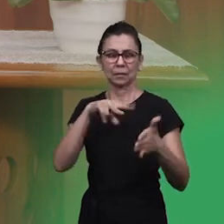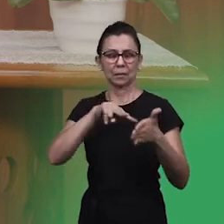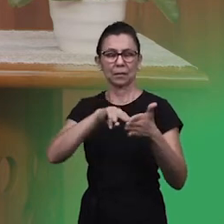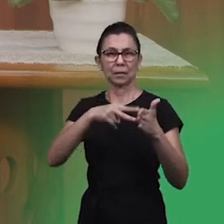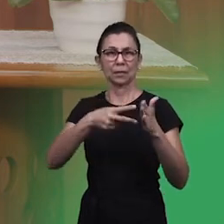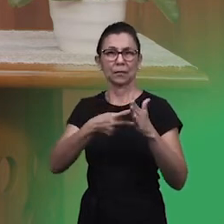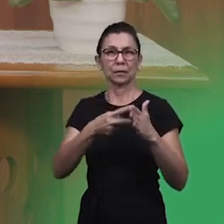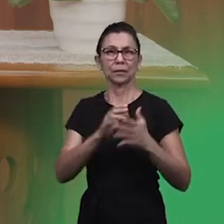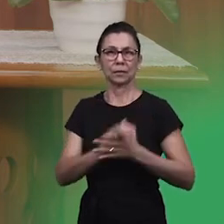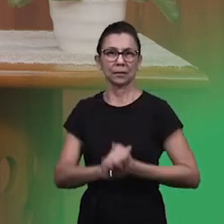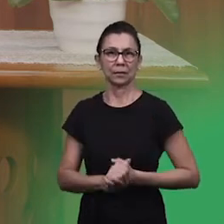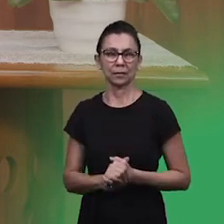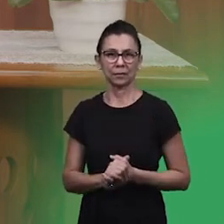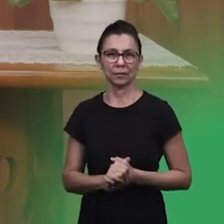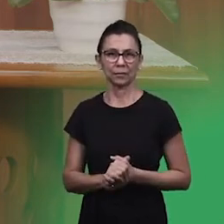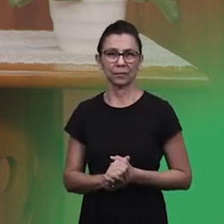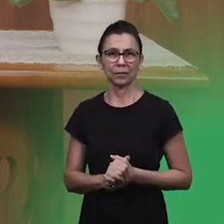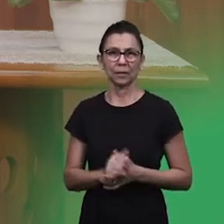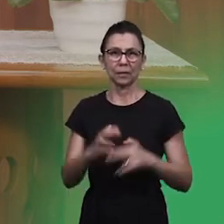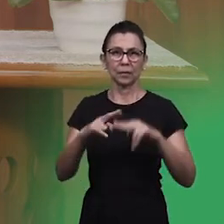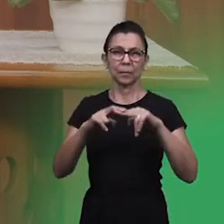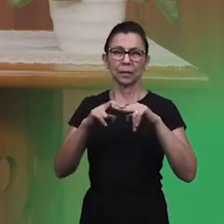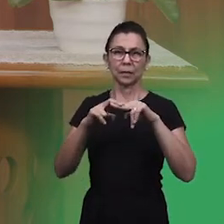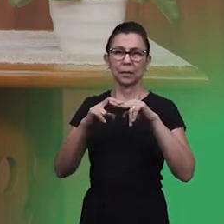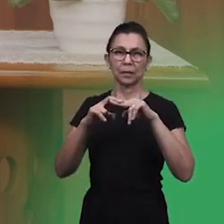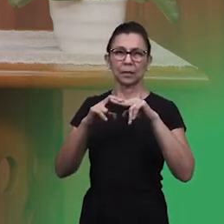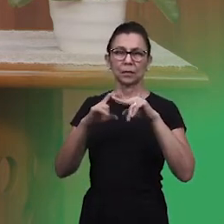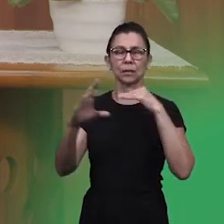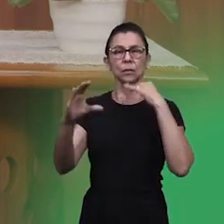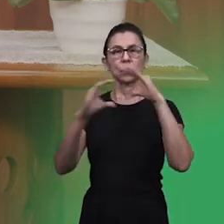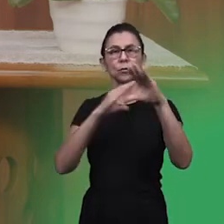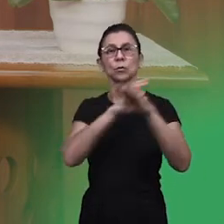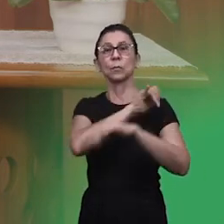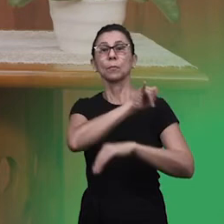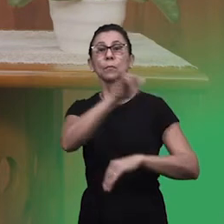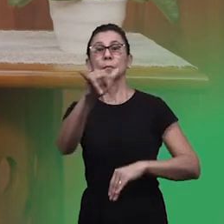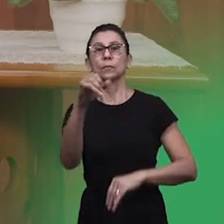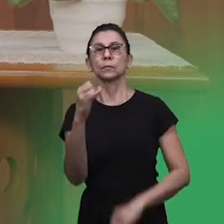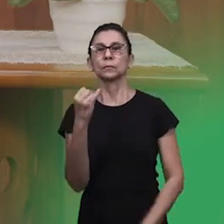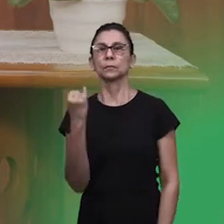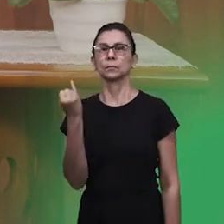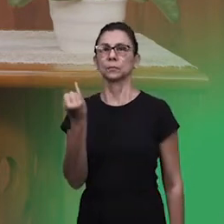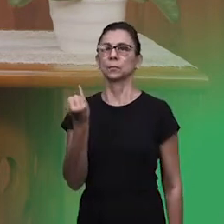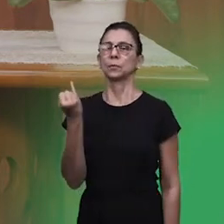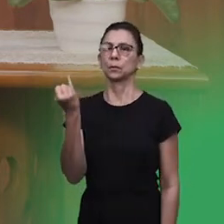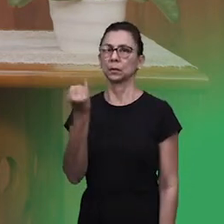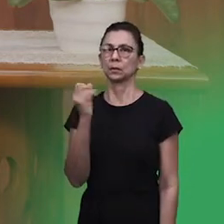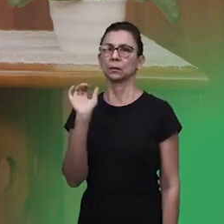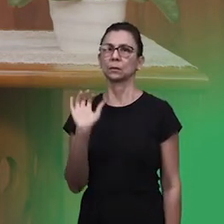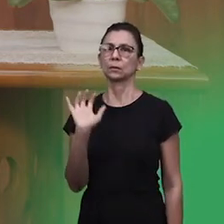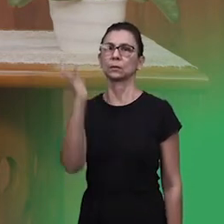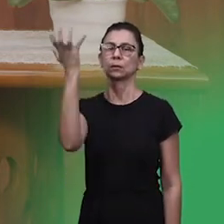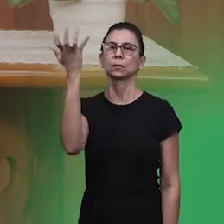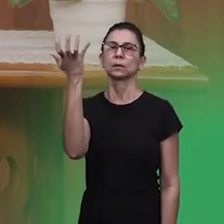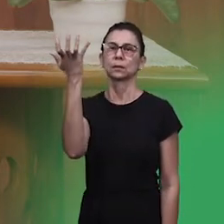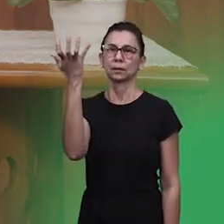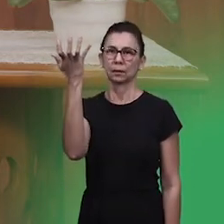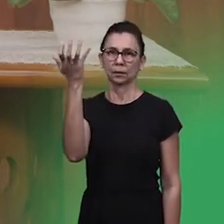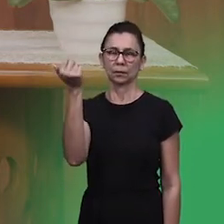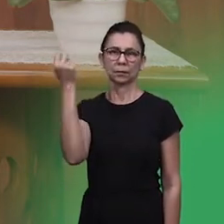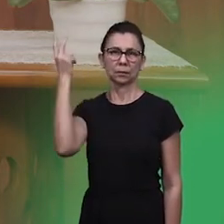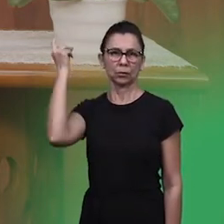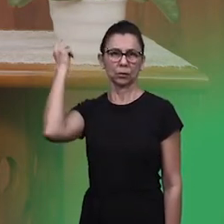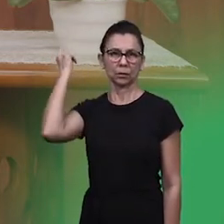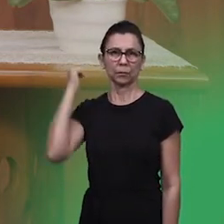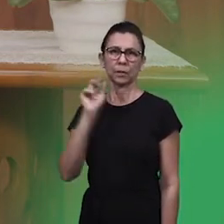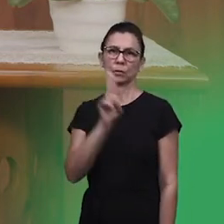era a maneira de se comunicar algo importante que estava acontecendo. Era o que se usava naquela época.